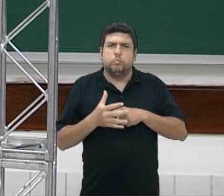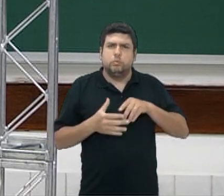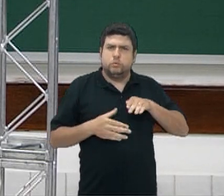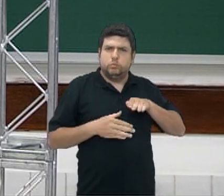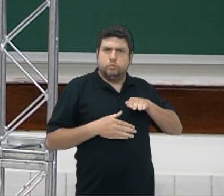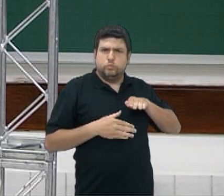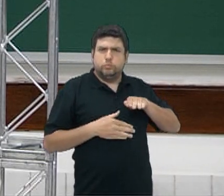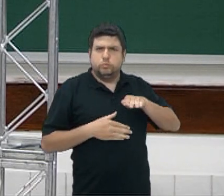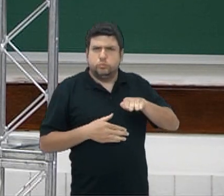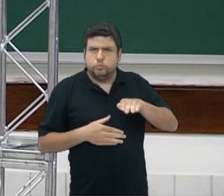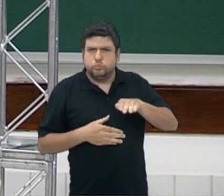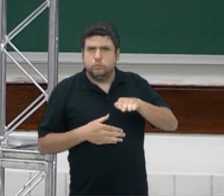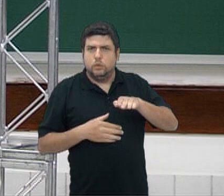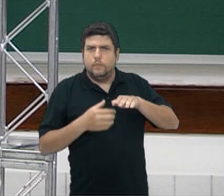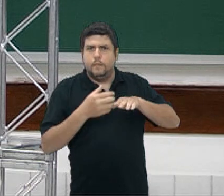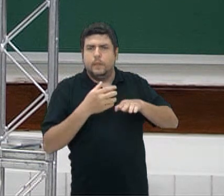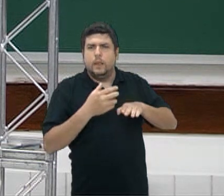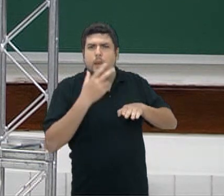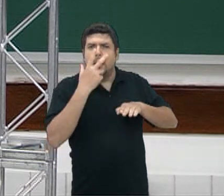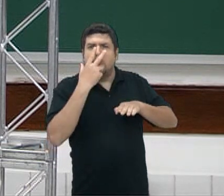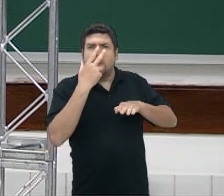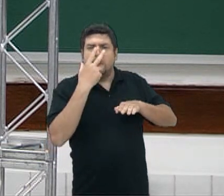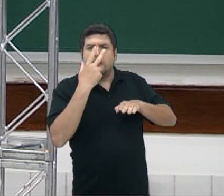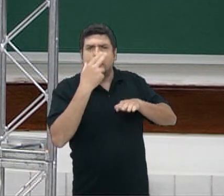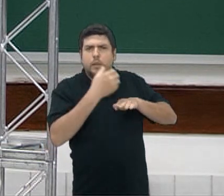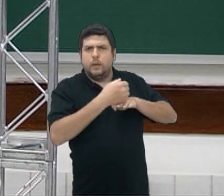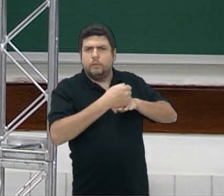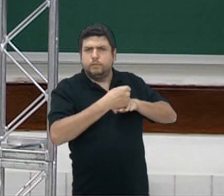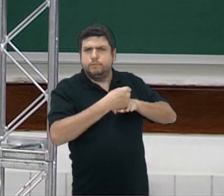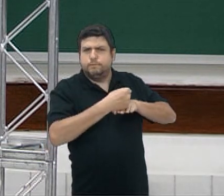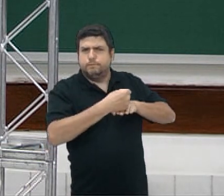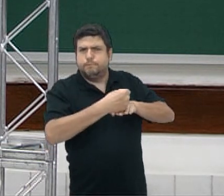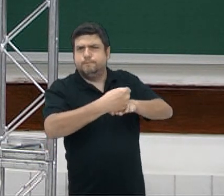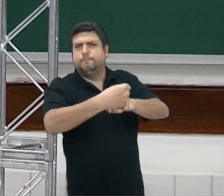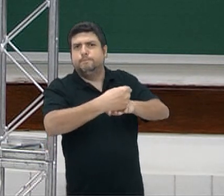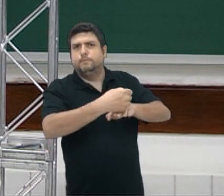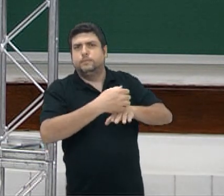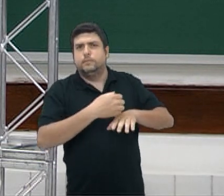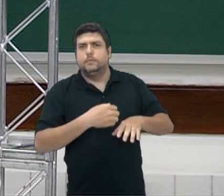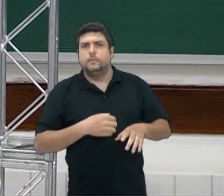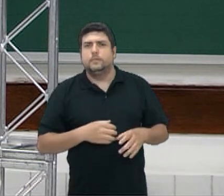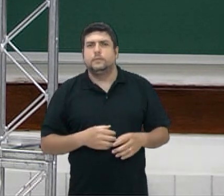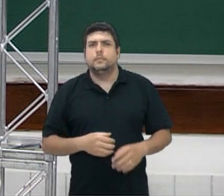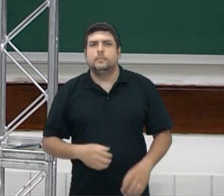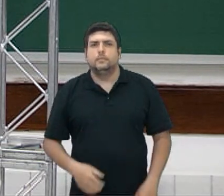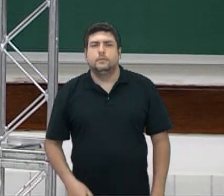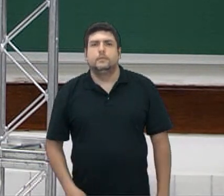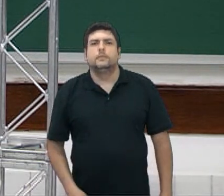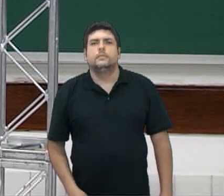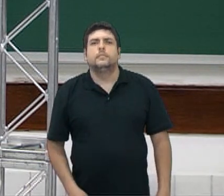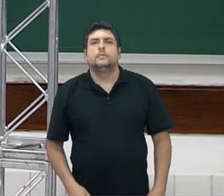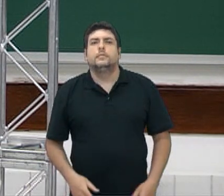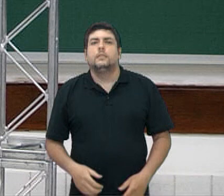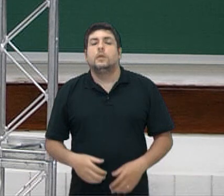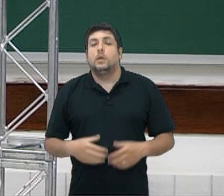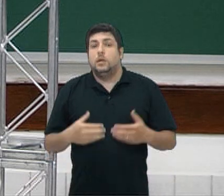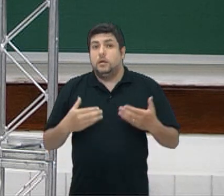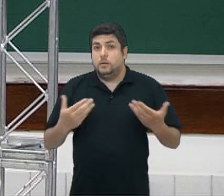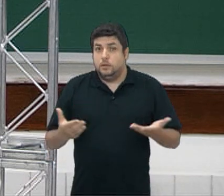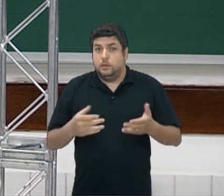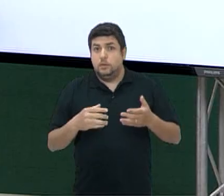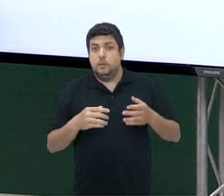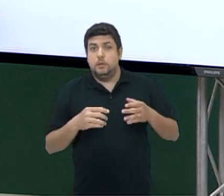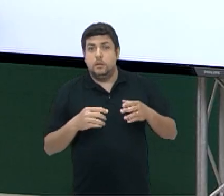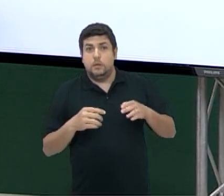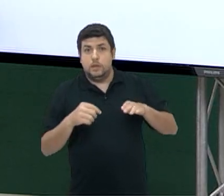que estão puxando o nosso Herbert para frente. Certo? Então, as forças que estão